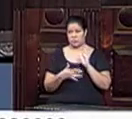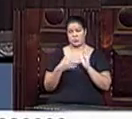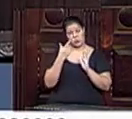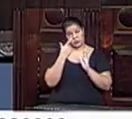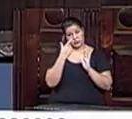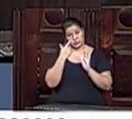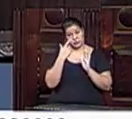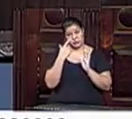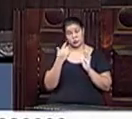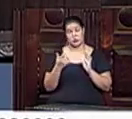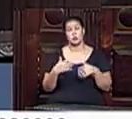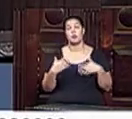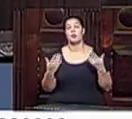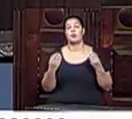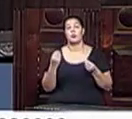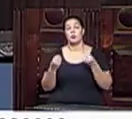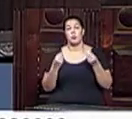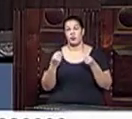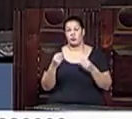o nível de